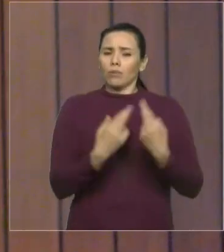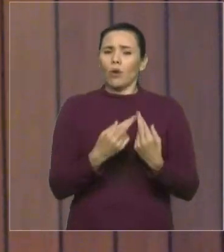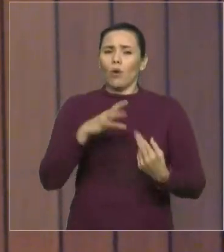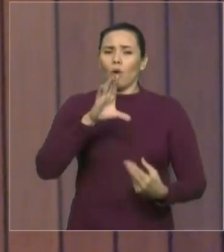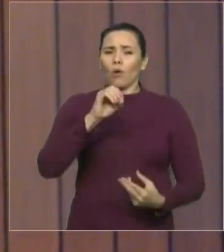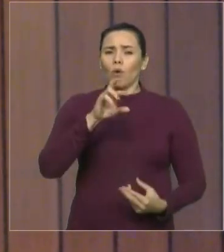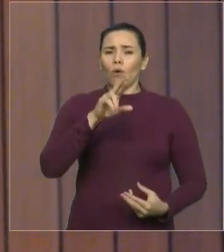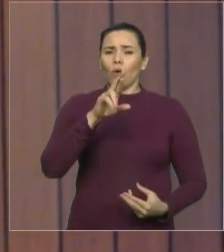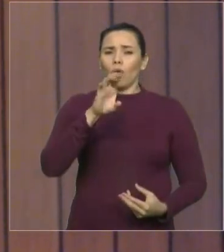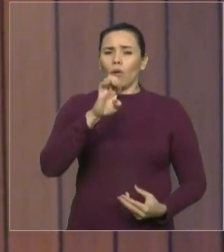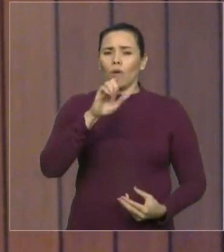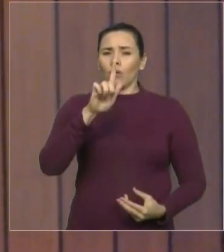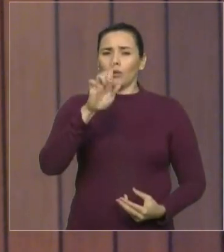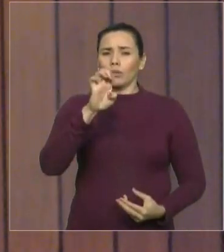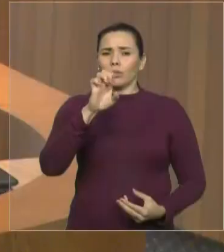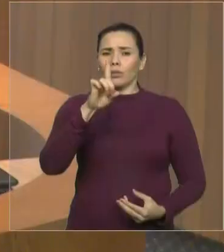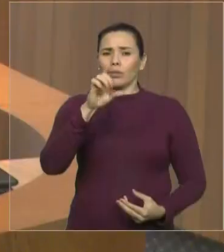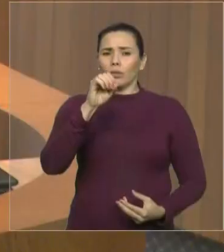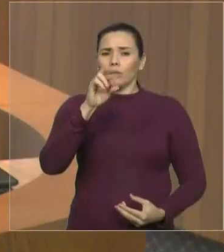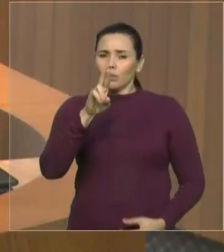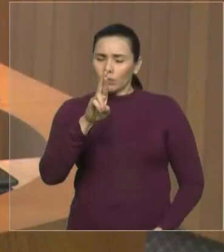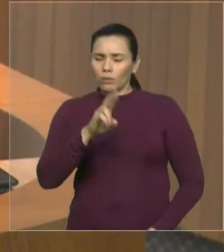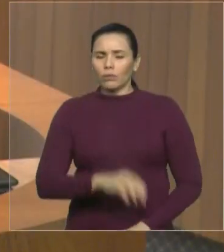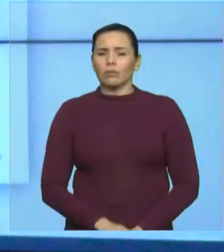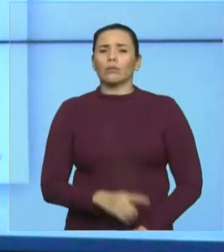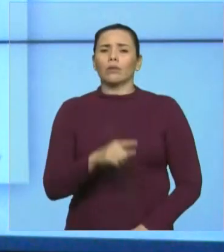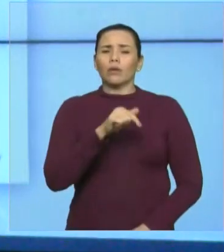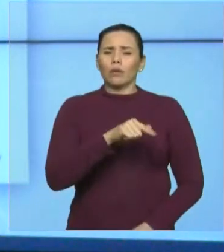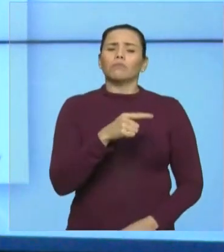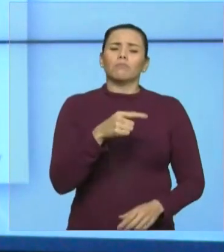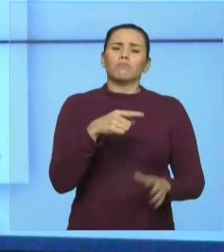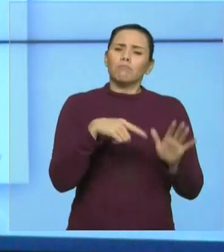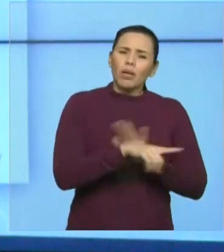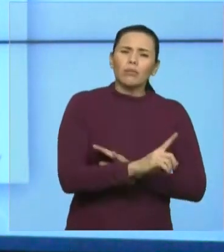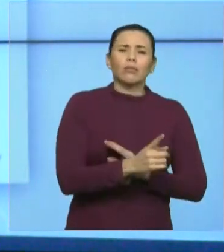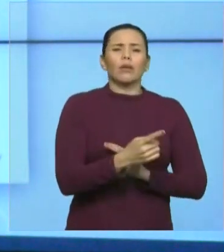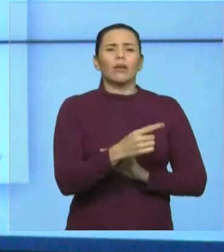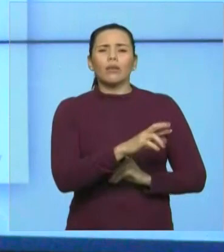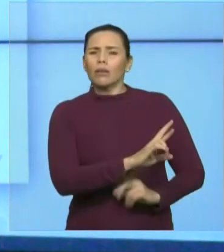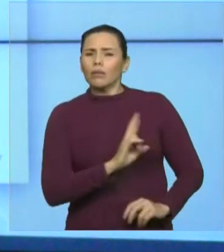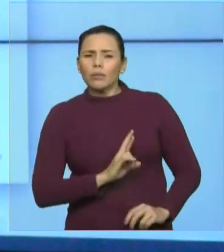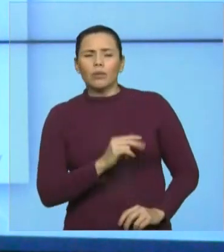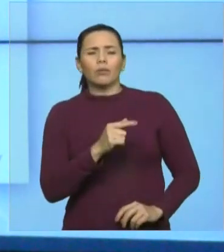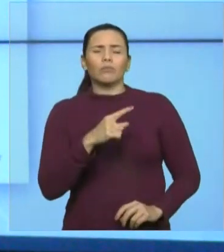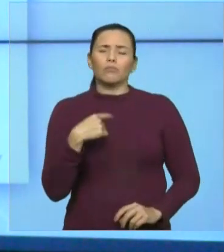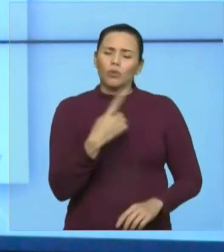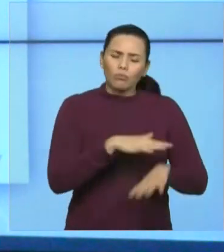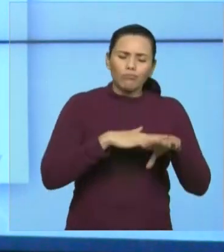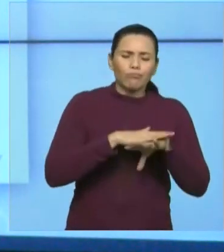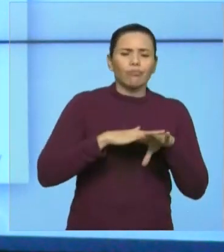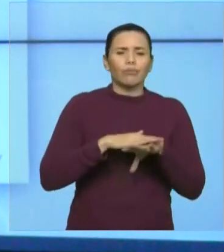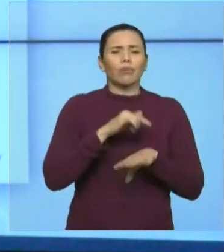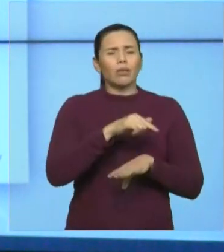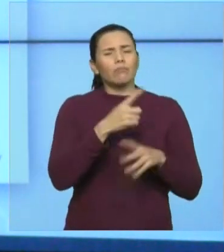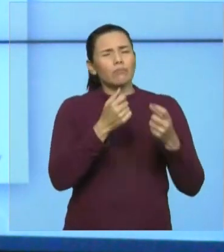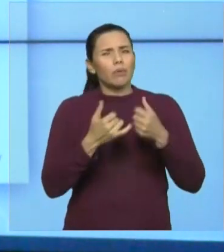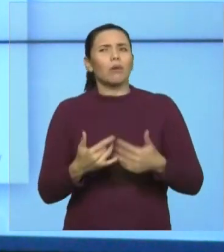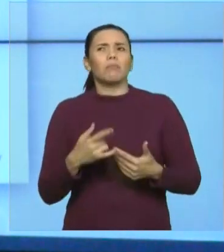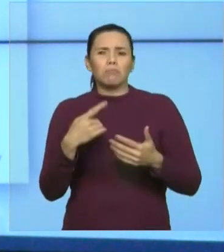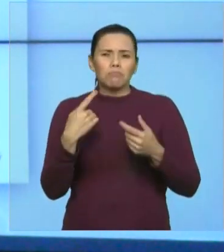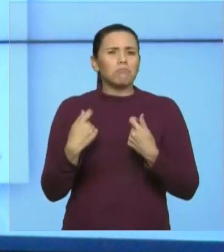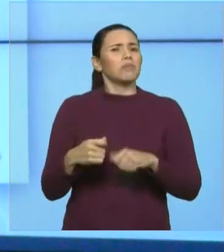gente precisa fazer investigação profunda disso, porque não é normal. Os fatos acima, eles